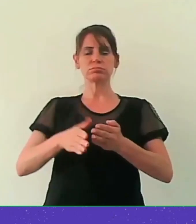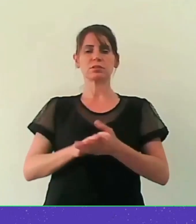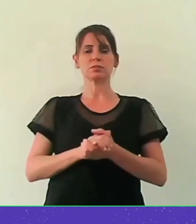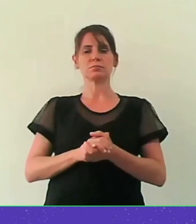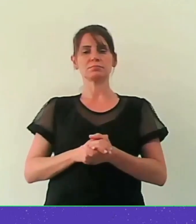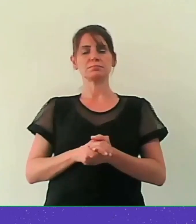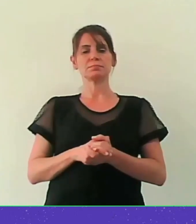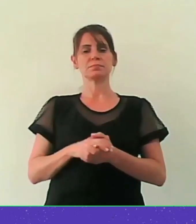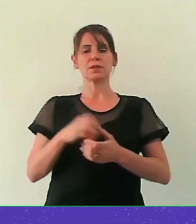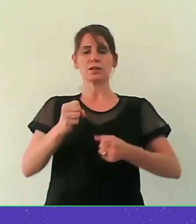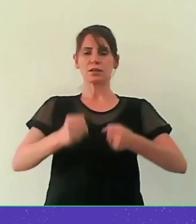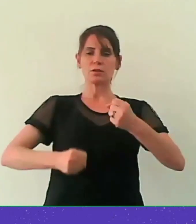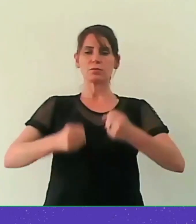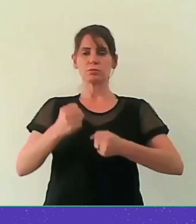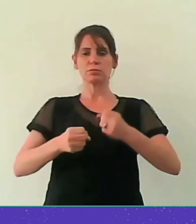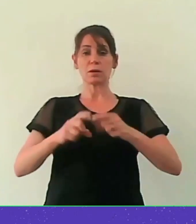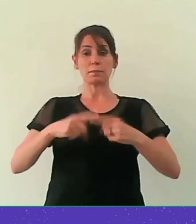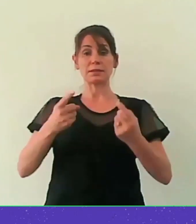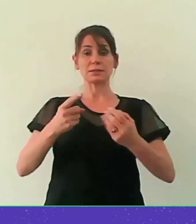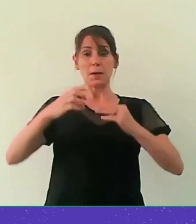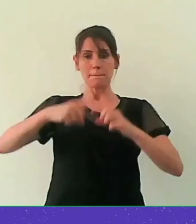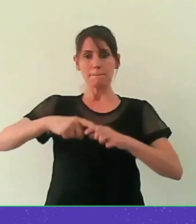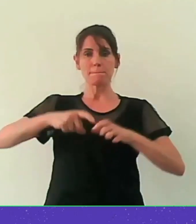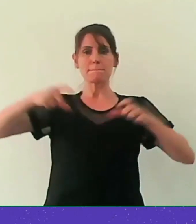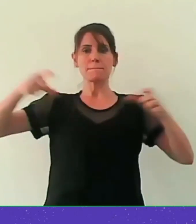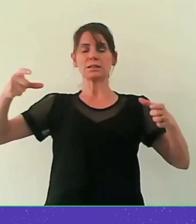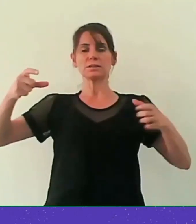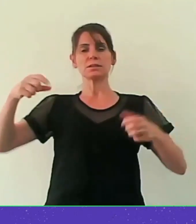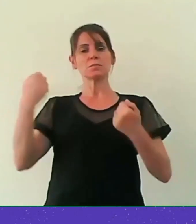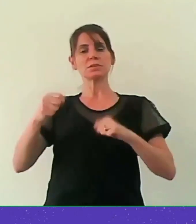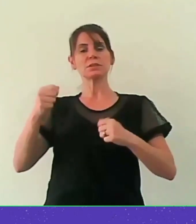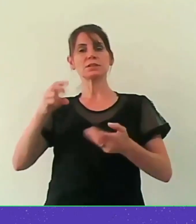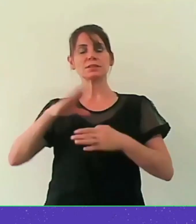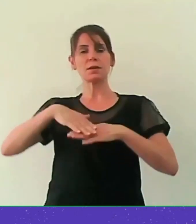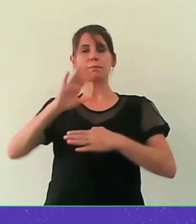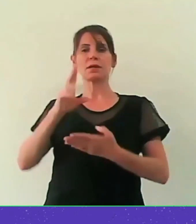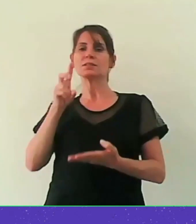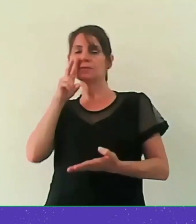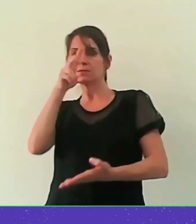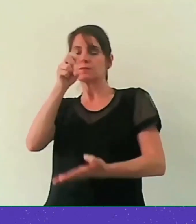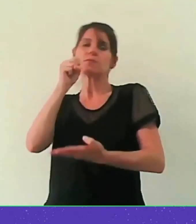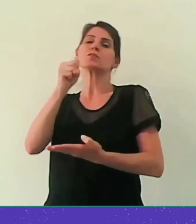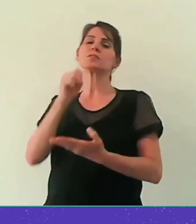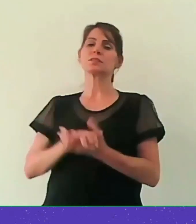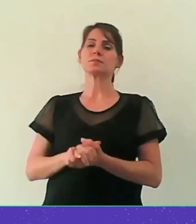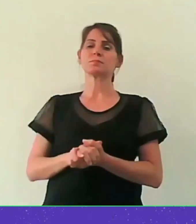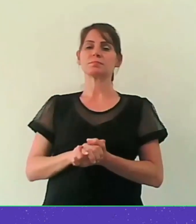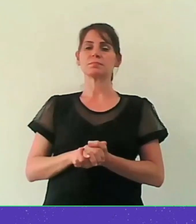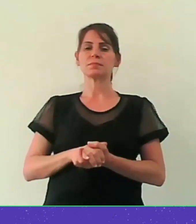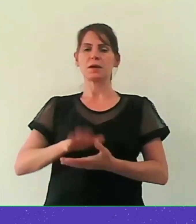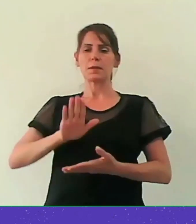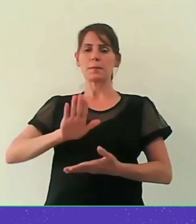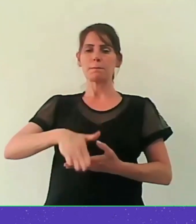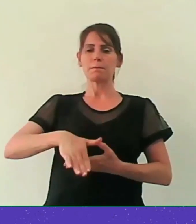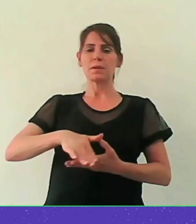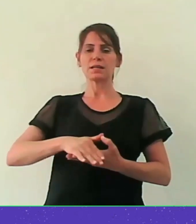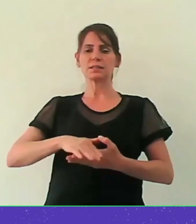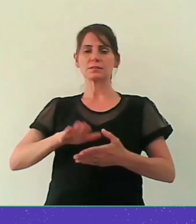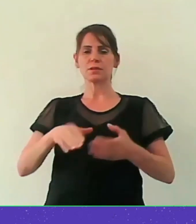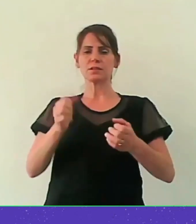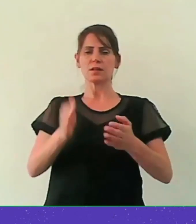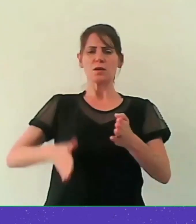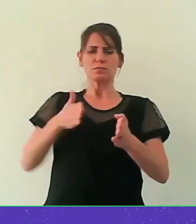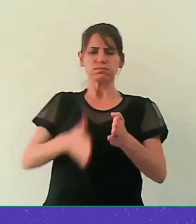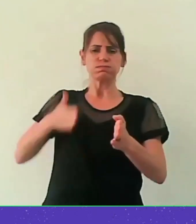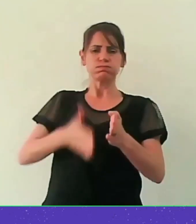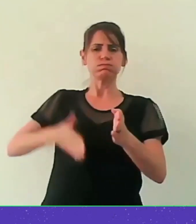quiser aumentar a velocidade, você precisa aplicar mais força, acelerar um pouquinho mais, colocar aceleração e mais força e iria